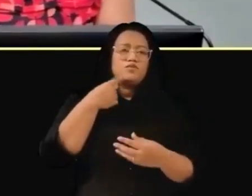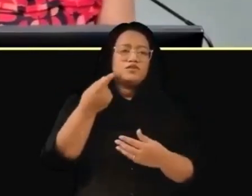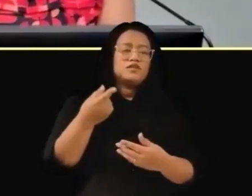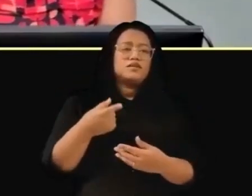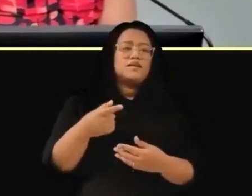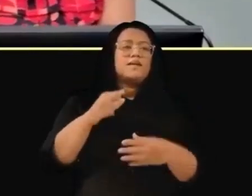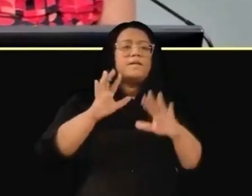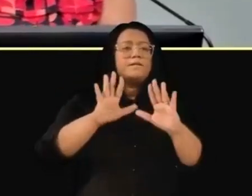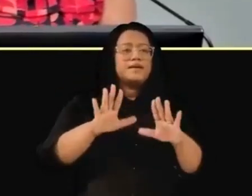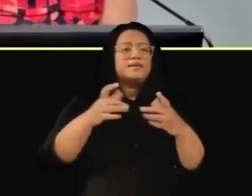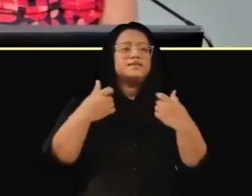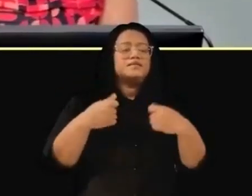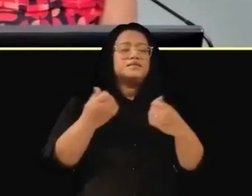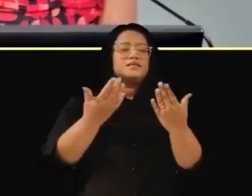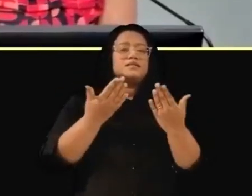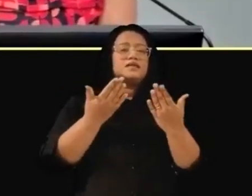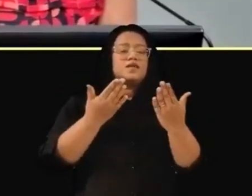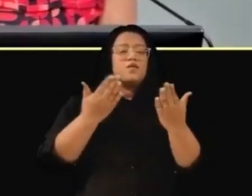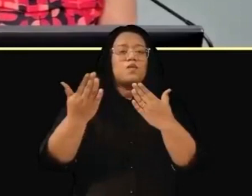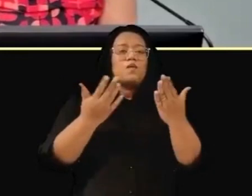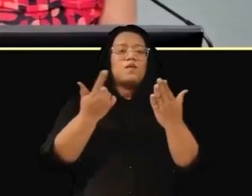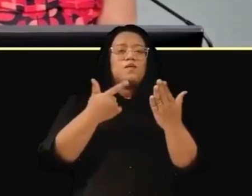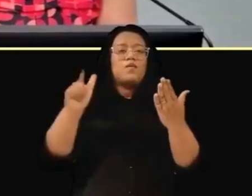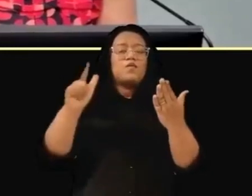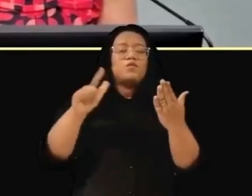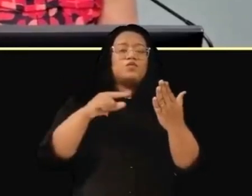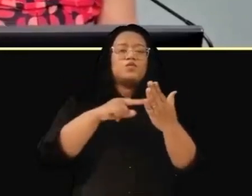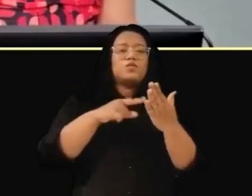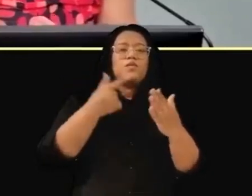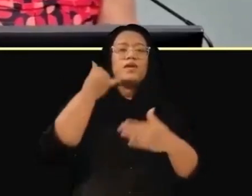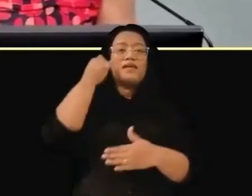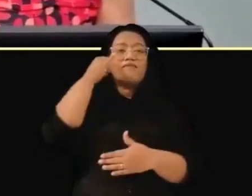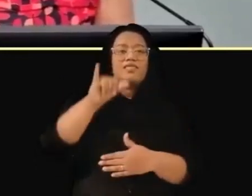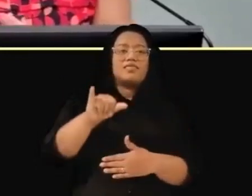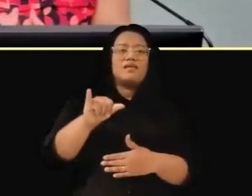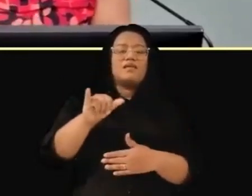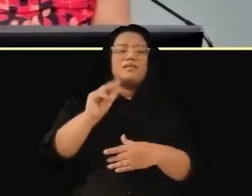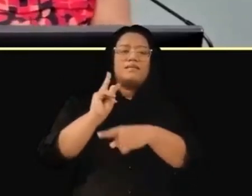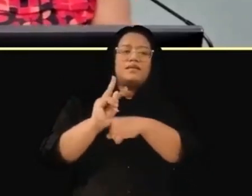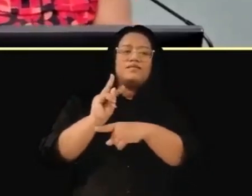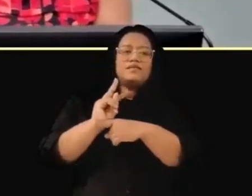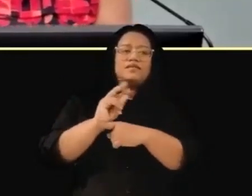uma contrapartida para evitar, para prevenir,